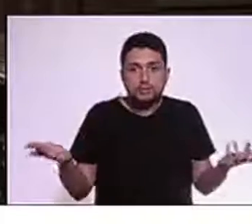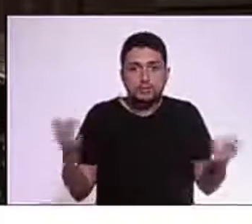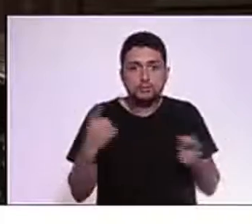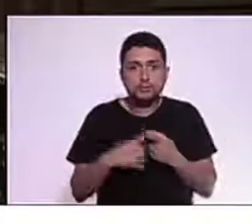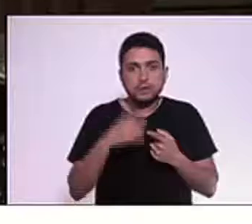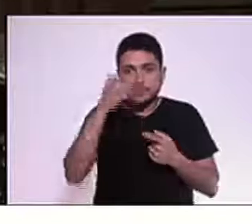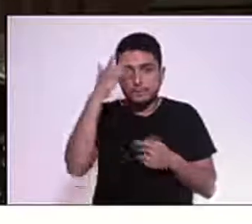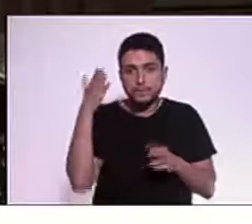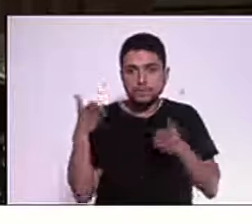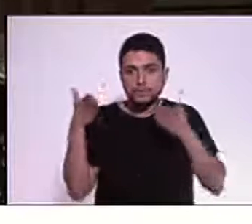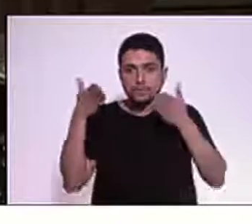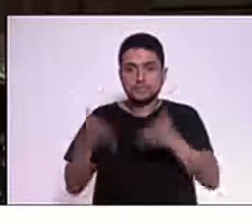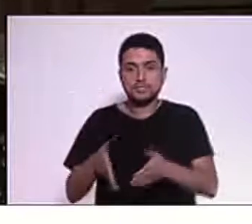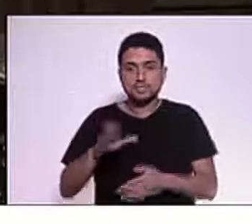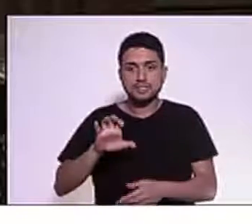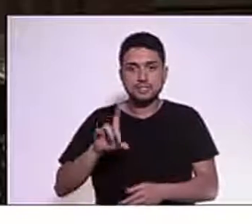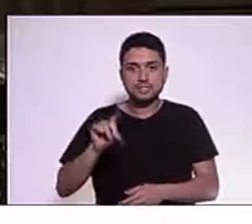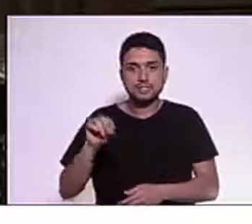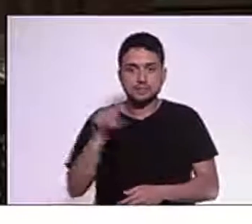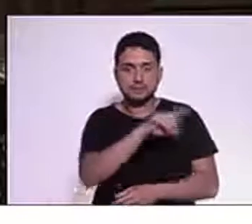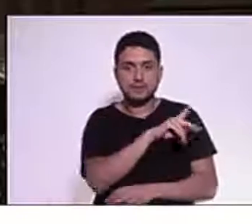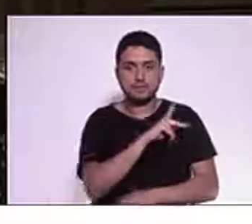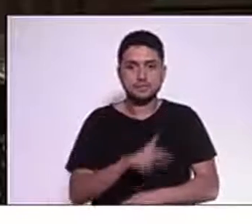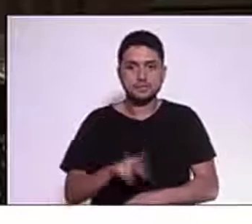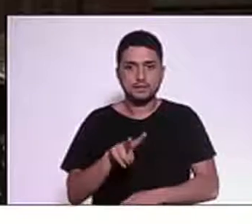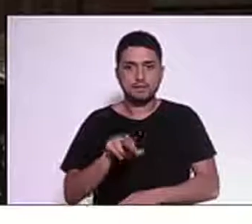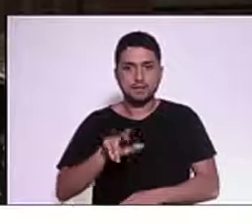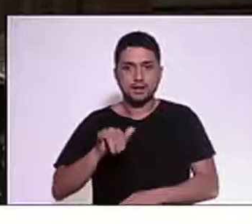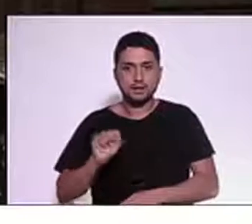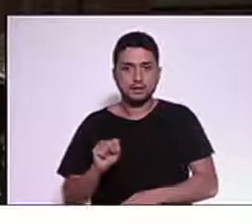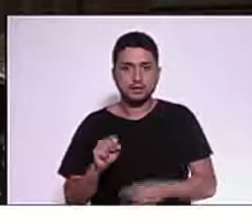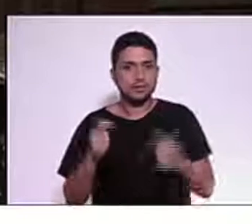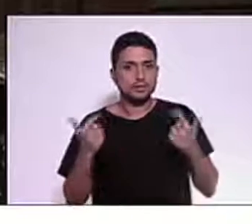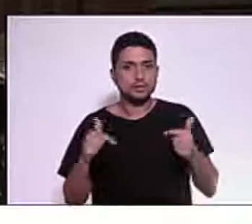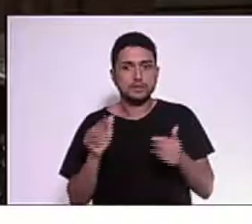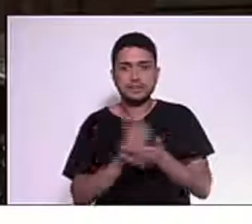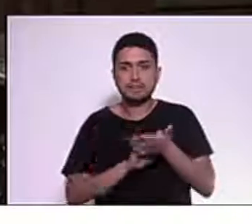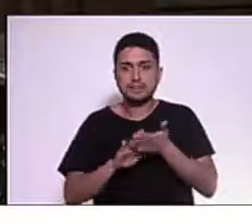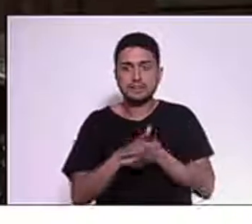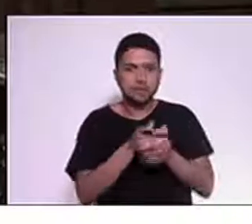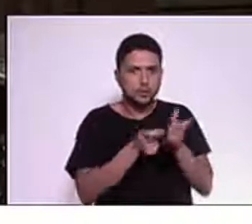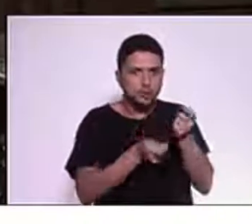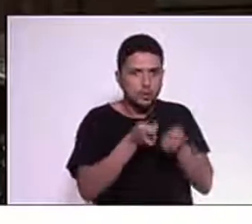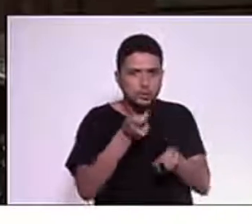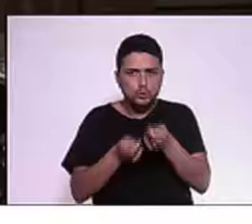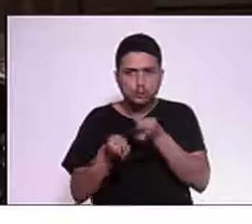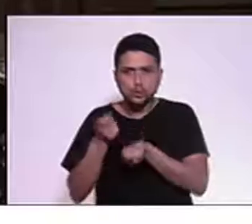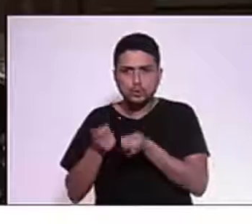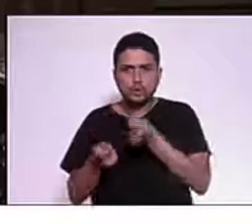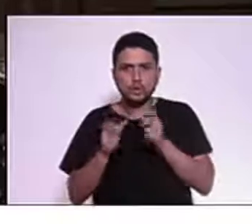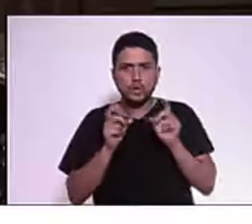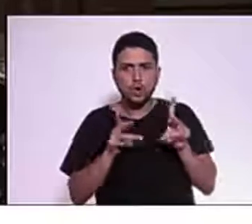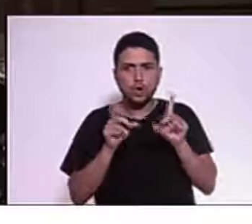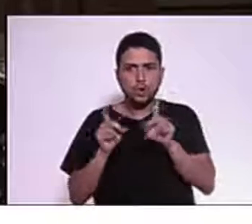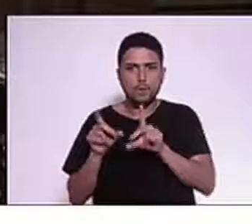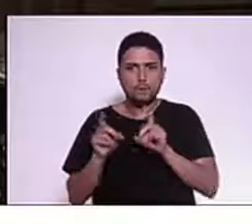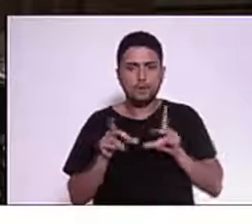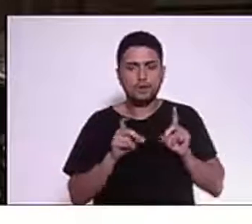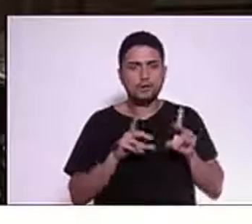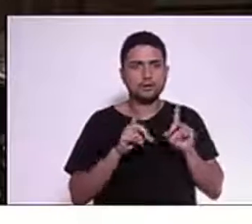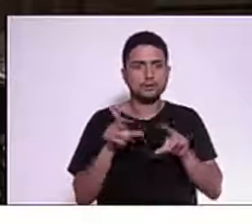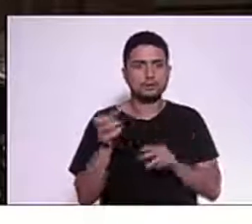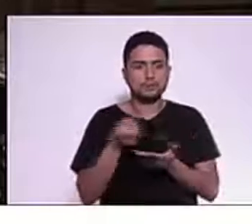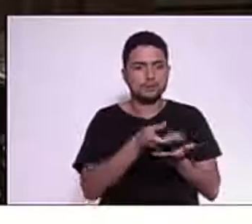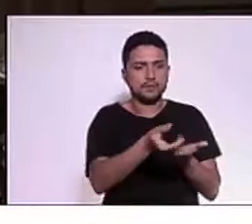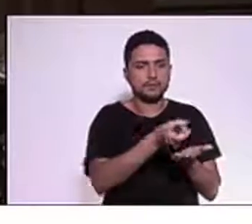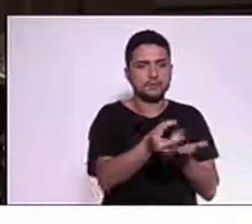muito cedo a Presidente Vargas, não houve nenhum controle do comércio ambulante que estava